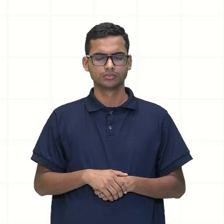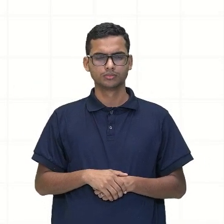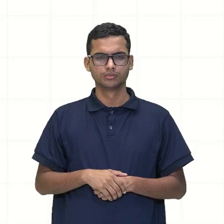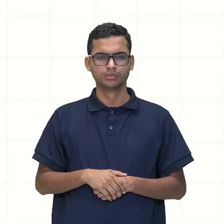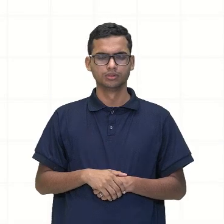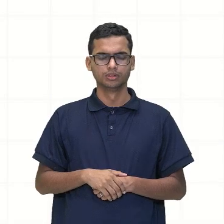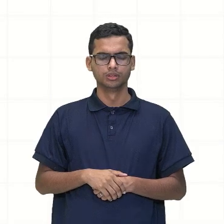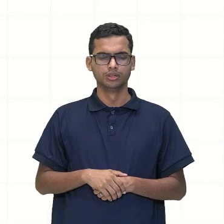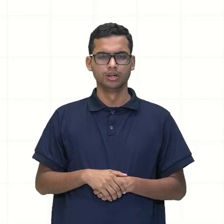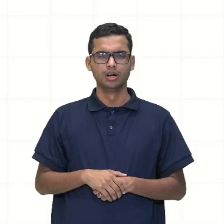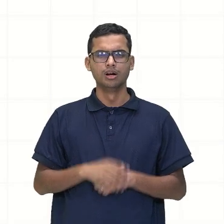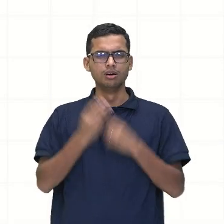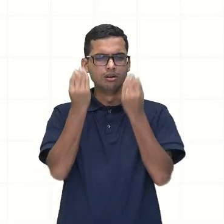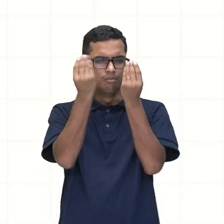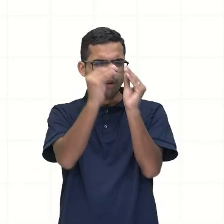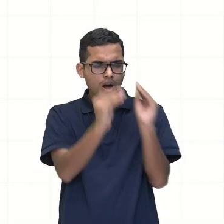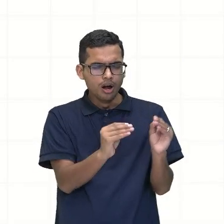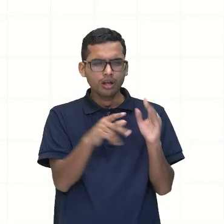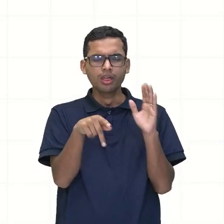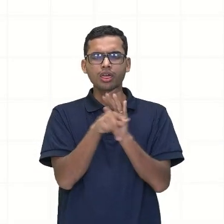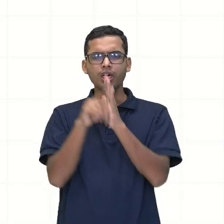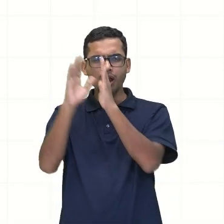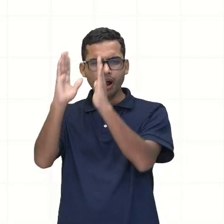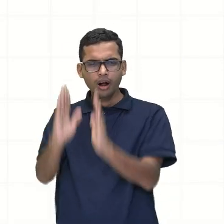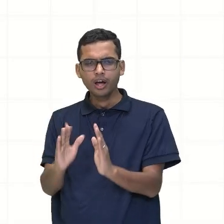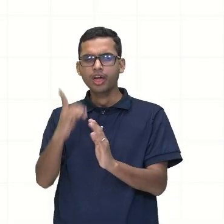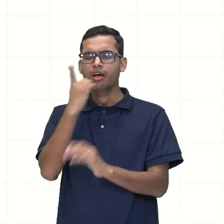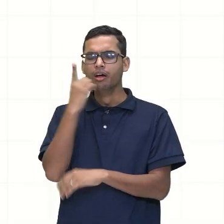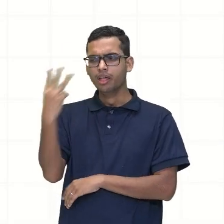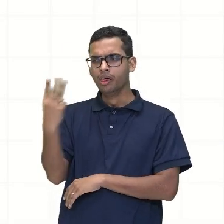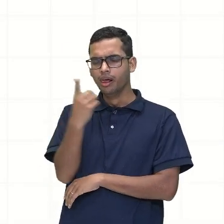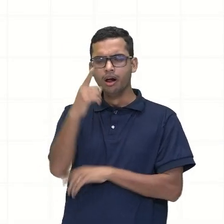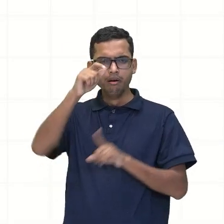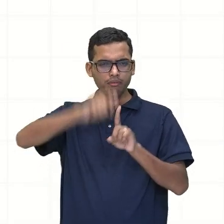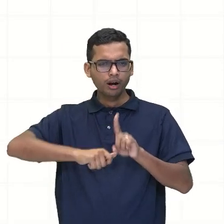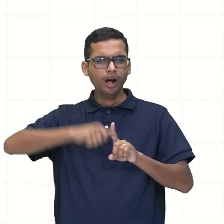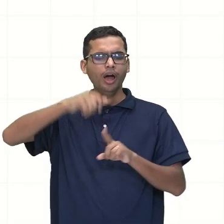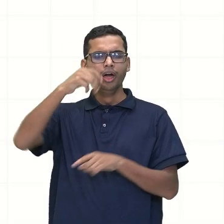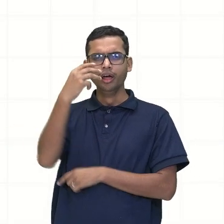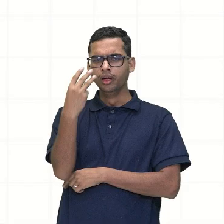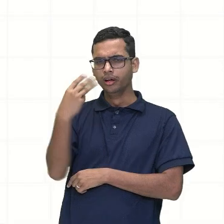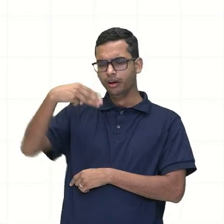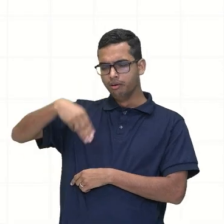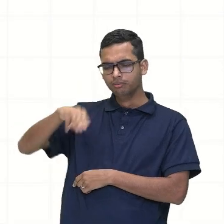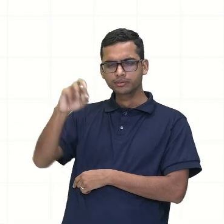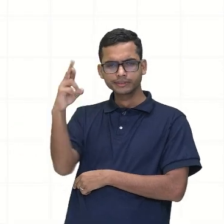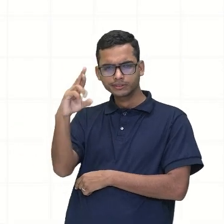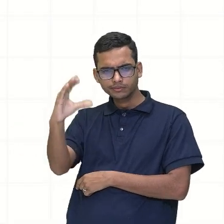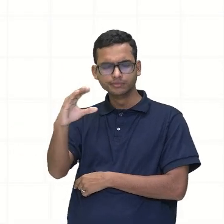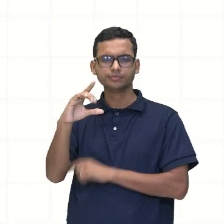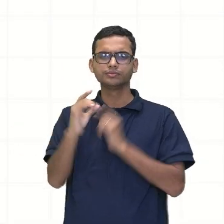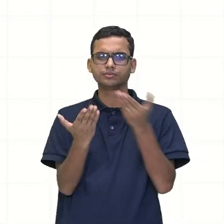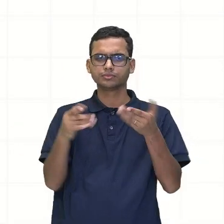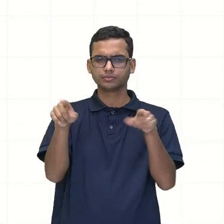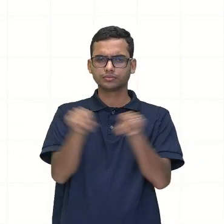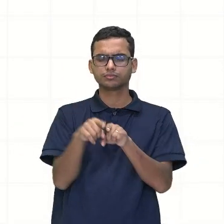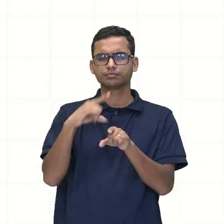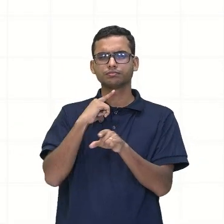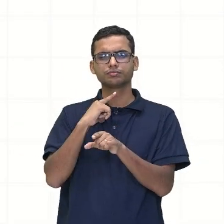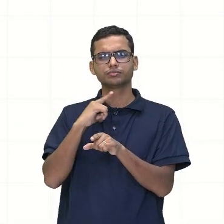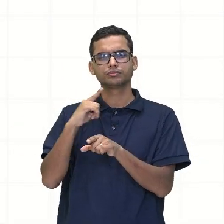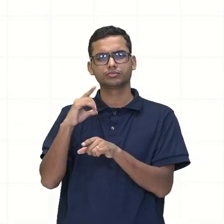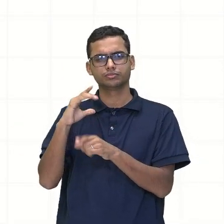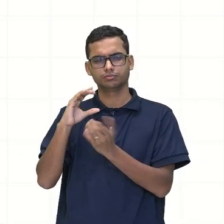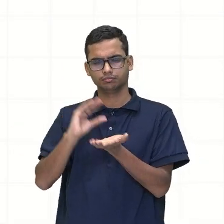vamos completar. Vamos lá, no dia 31/3, né, teve um crédito ali de 200, ficando com saldo de